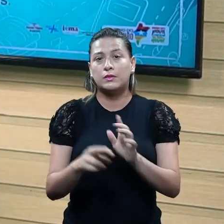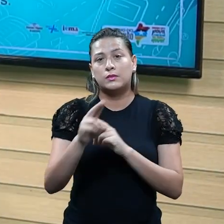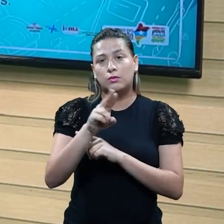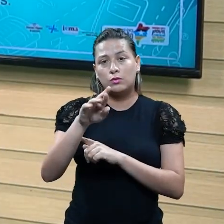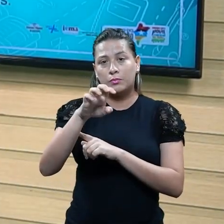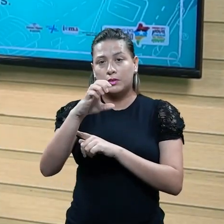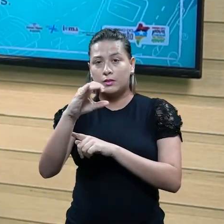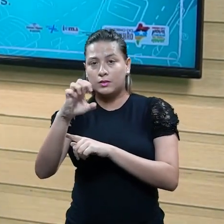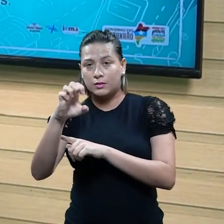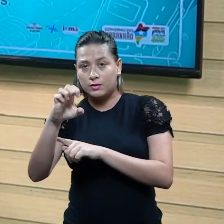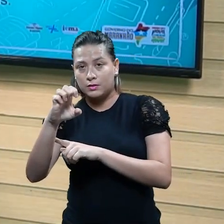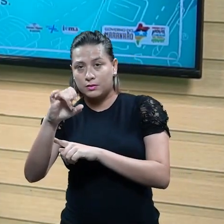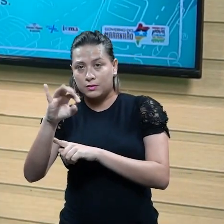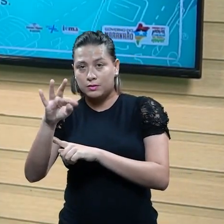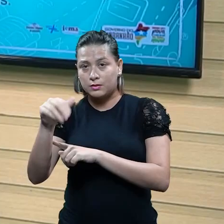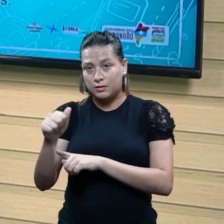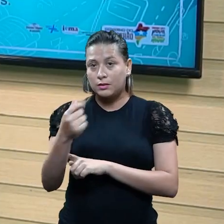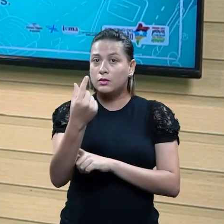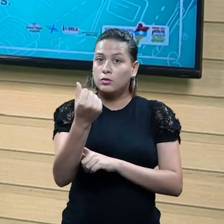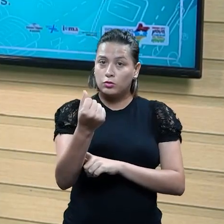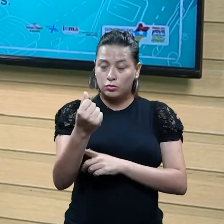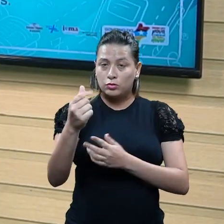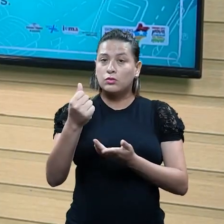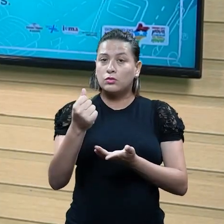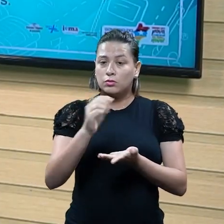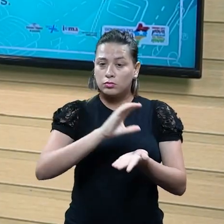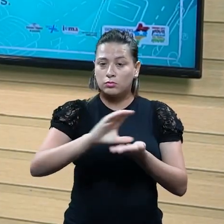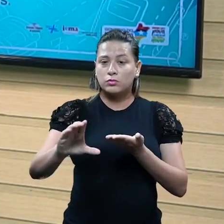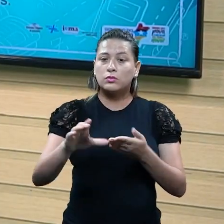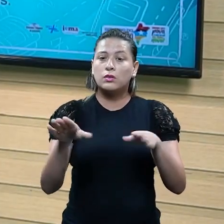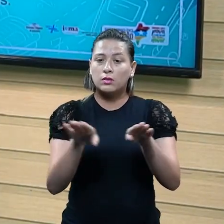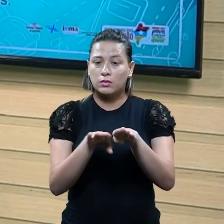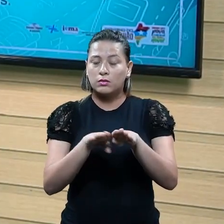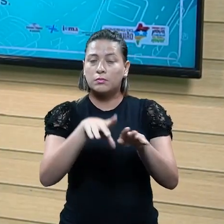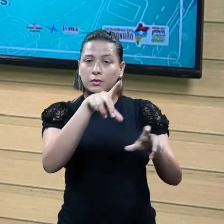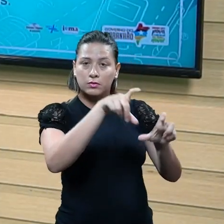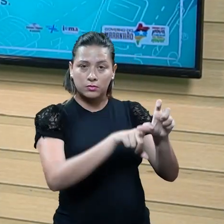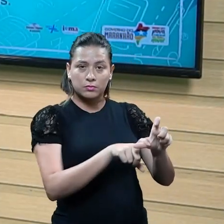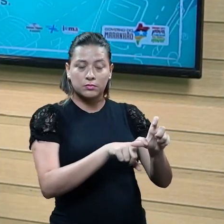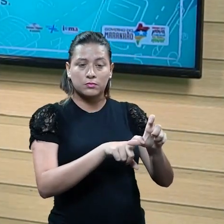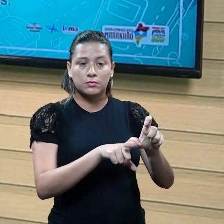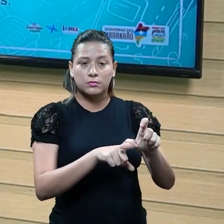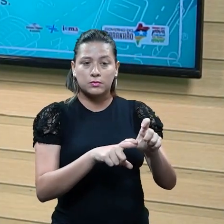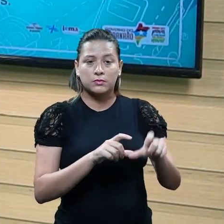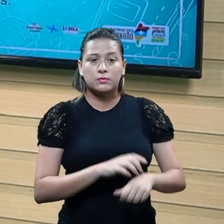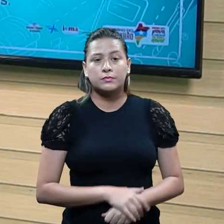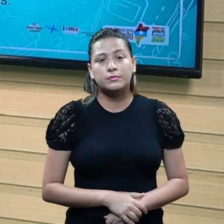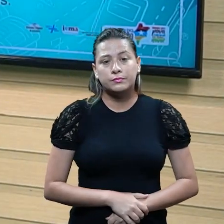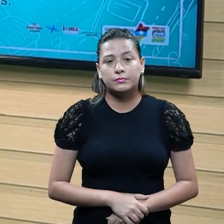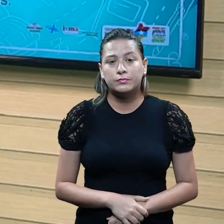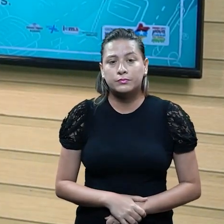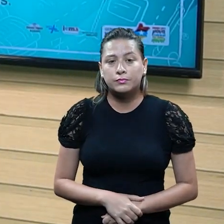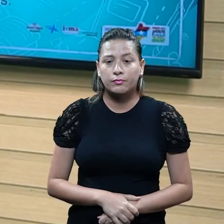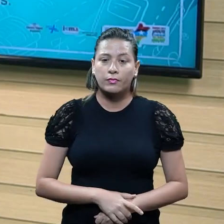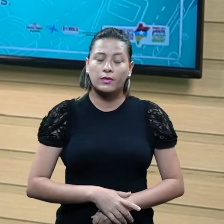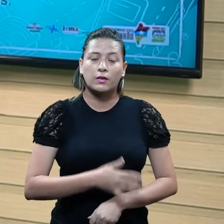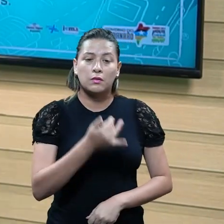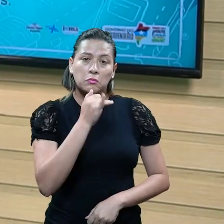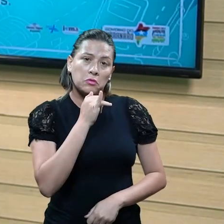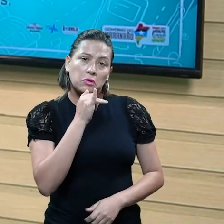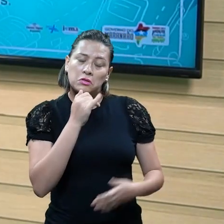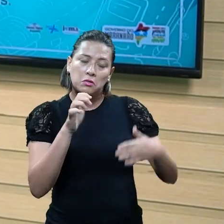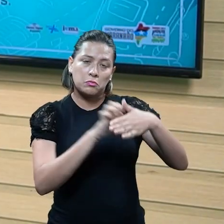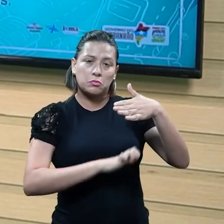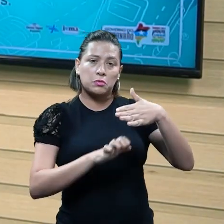receita, custo e despesa, beleza? Bem aí a distinção, por exemplo, de uma empresa normal, que ela,